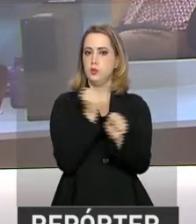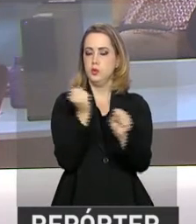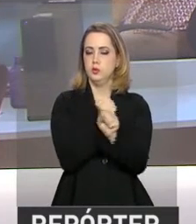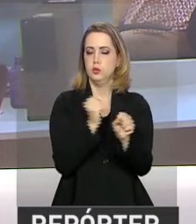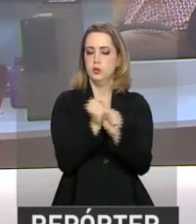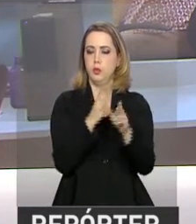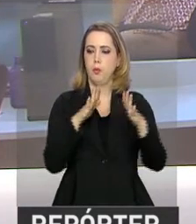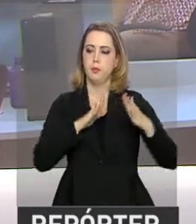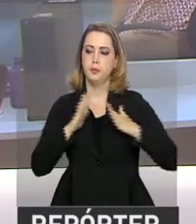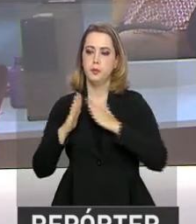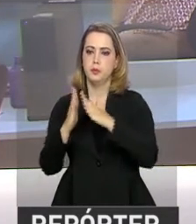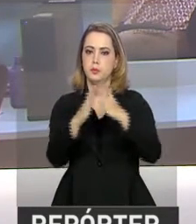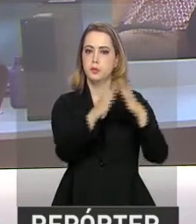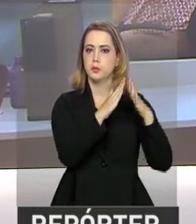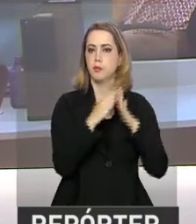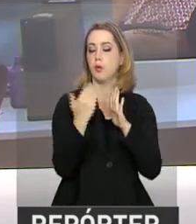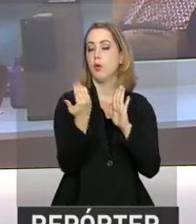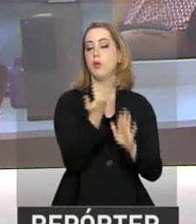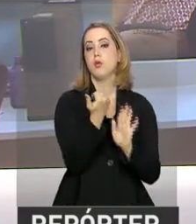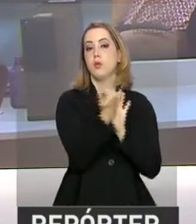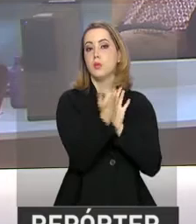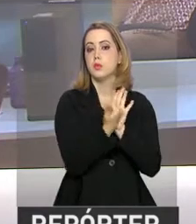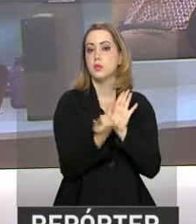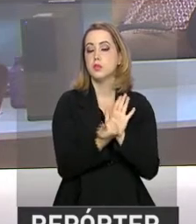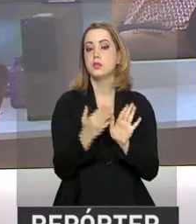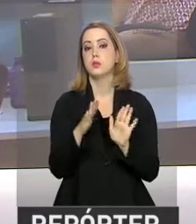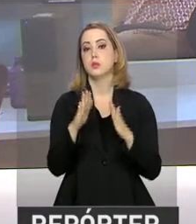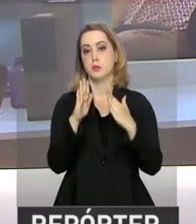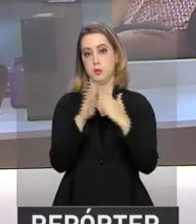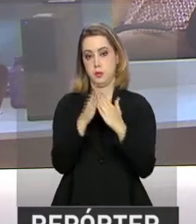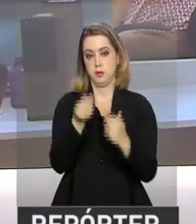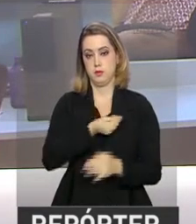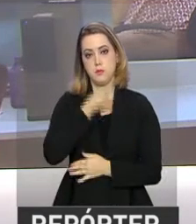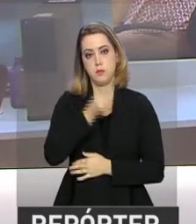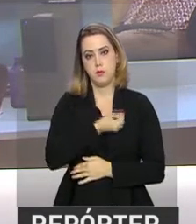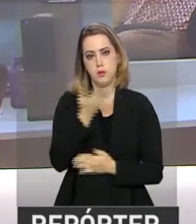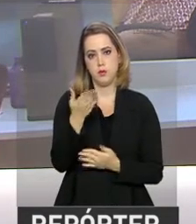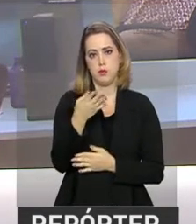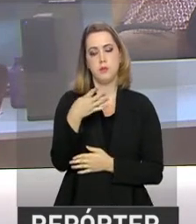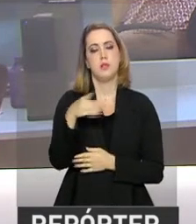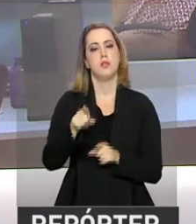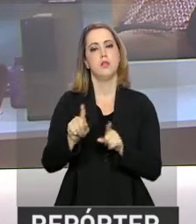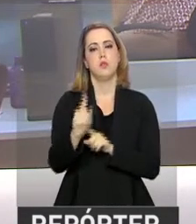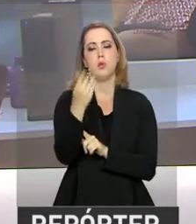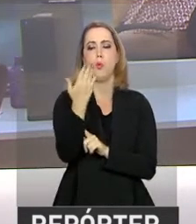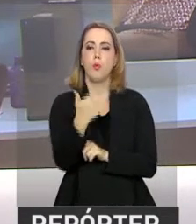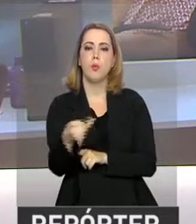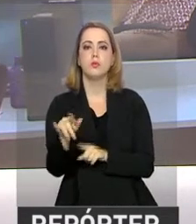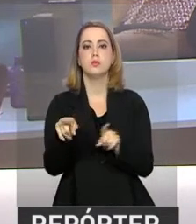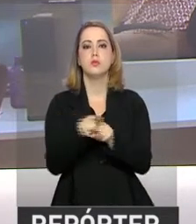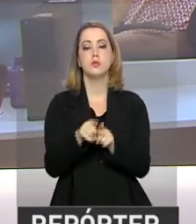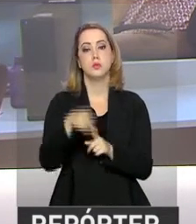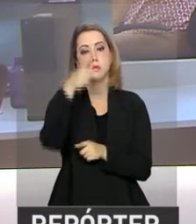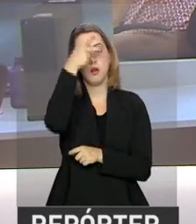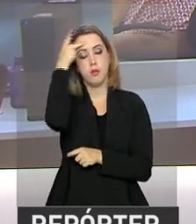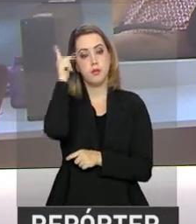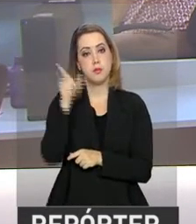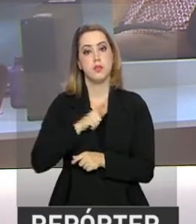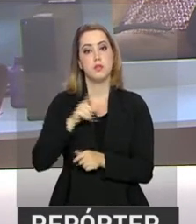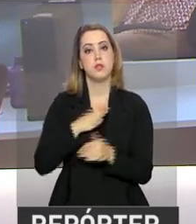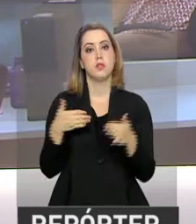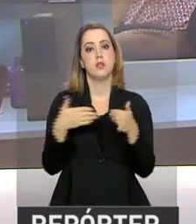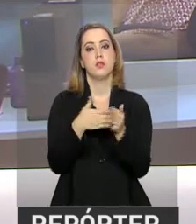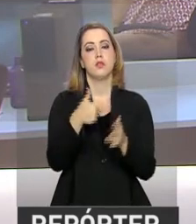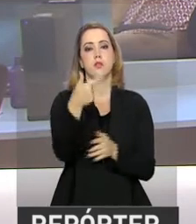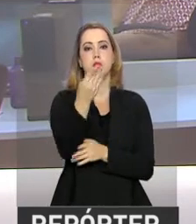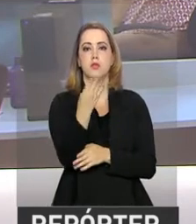casa minha vida 40 mil unidades devem ser contratadas ainda este ano na faixa um e mail este nada a famílias com renda bruta de até